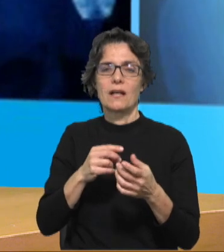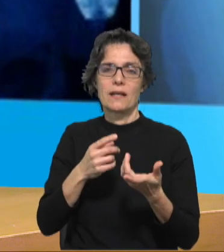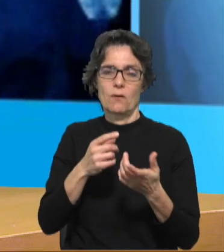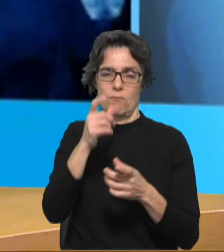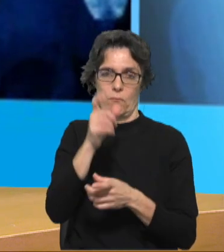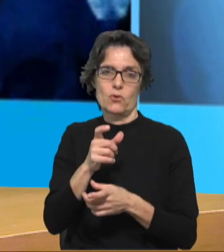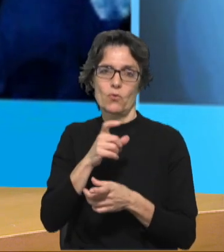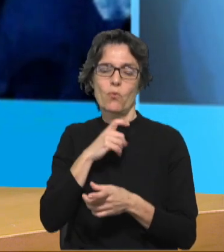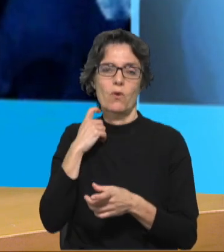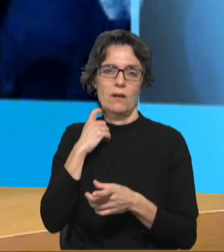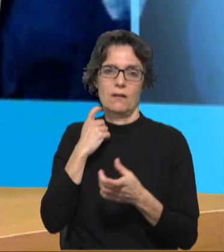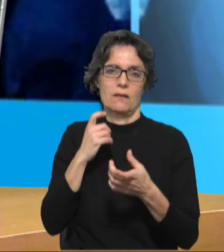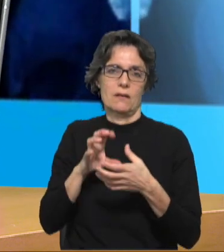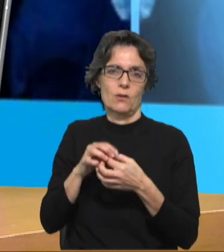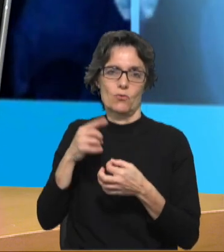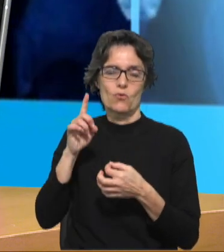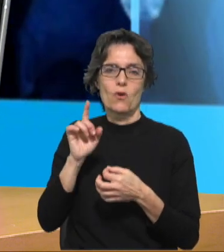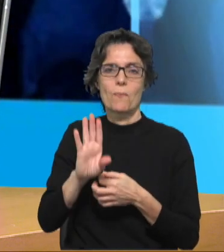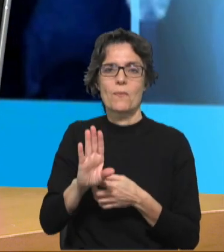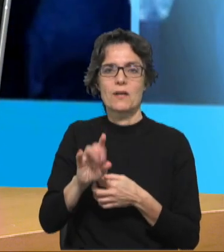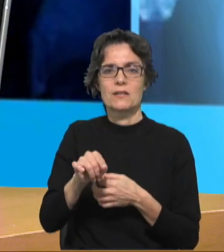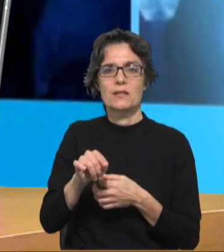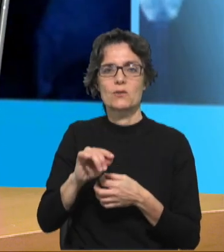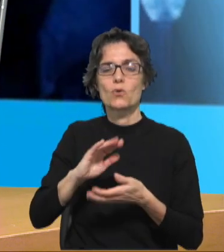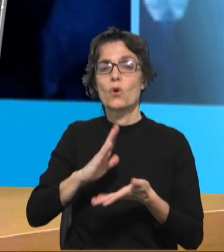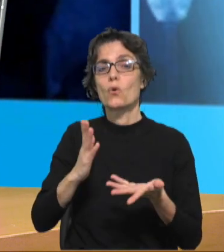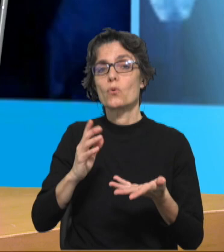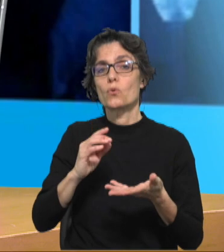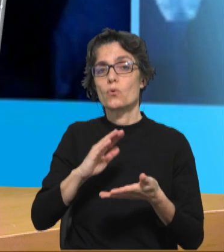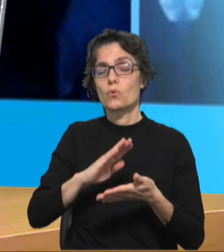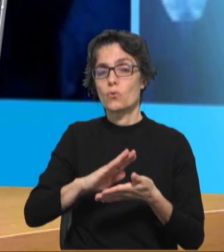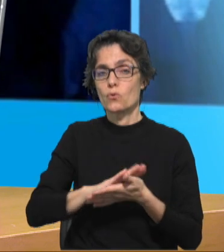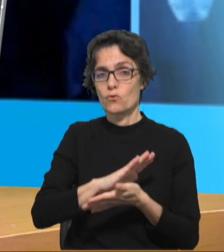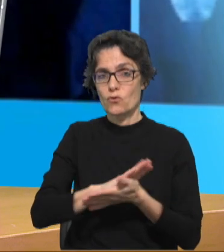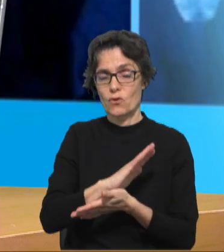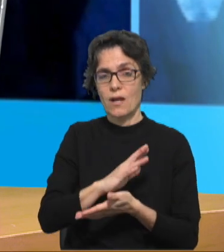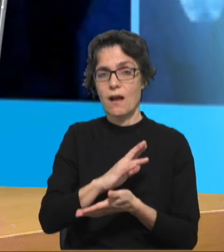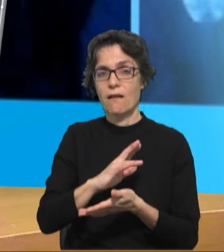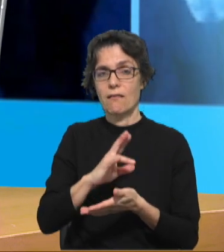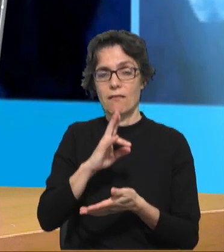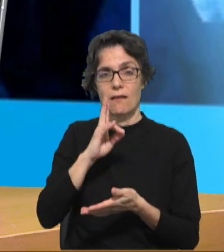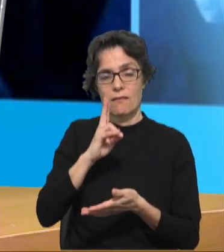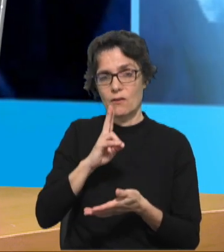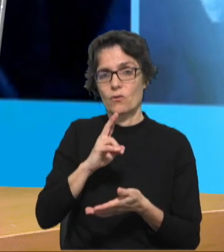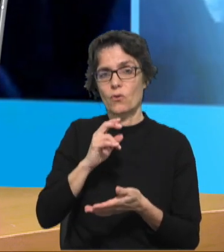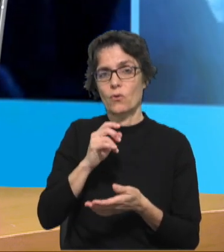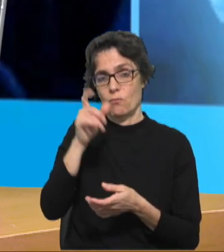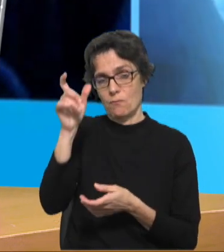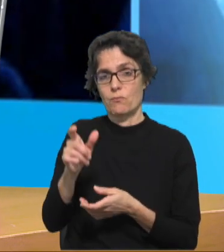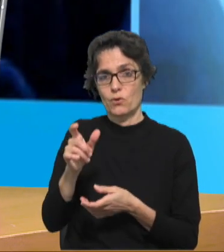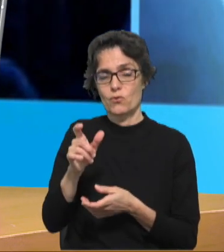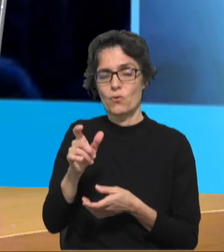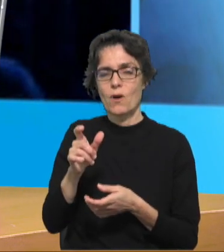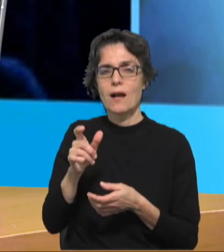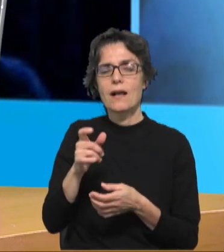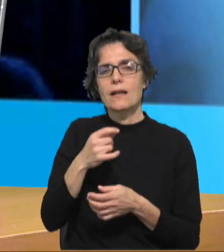Primeira República e, portanto, quem assumiu o jornal, a sua direção, um leigo, mas claro, o jornal assume-se e diz mesmo isso no editorial.